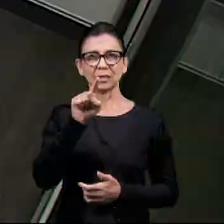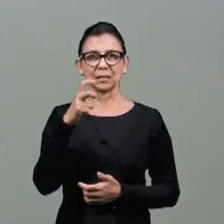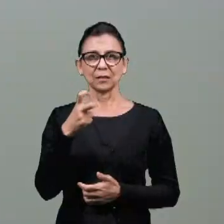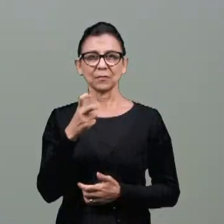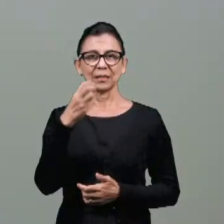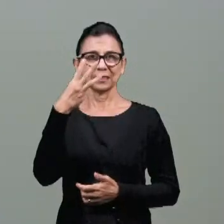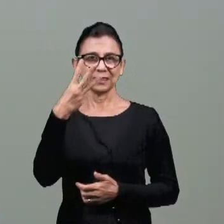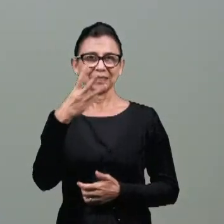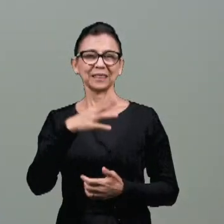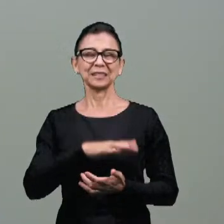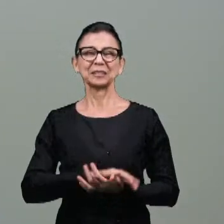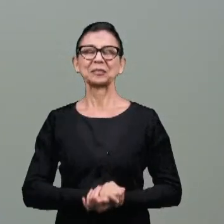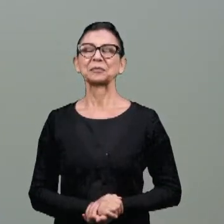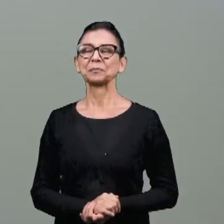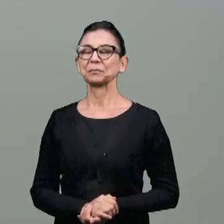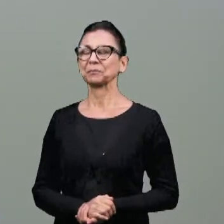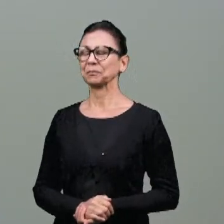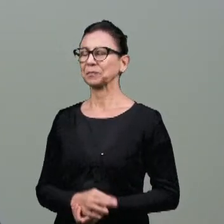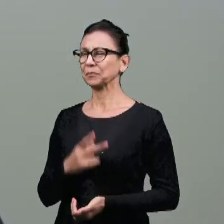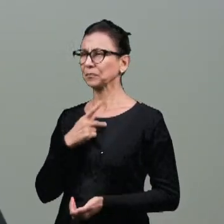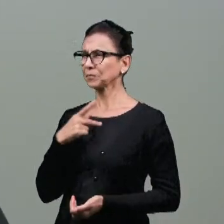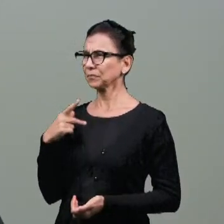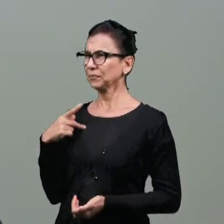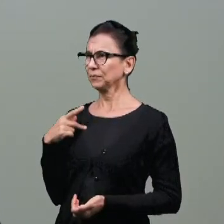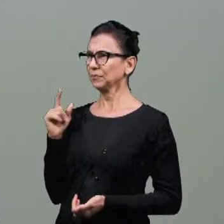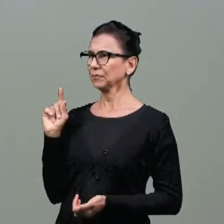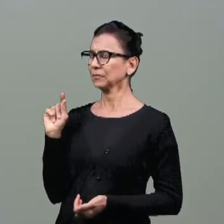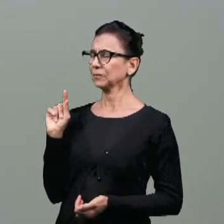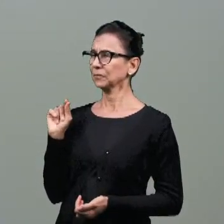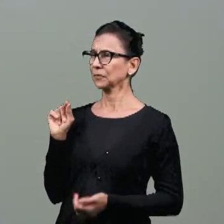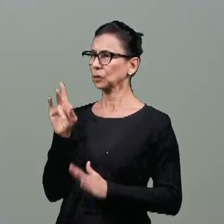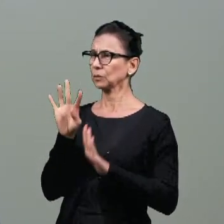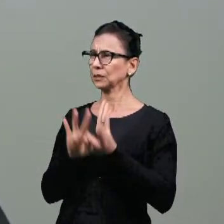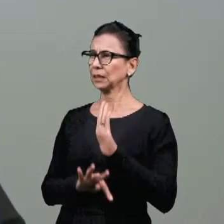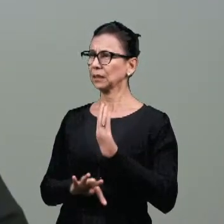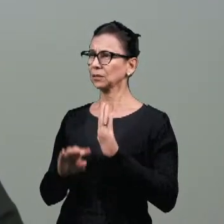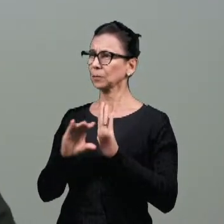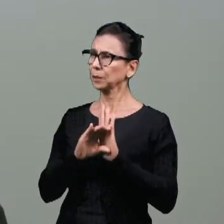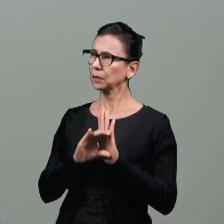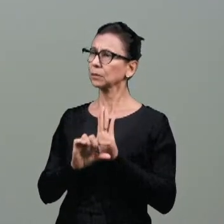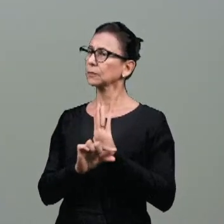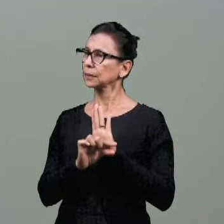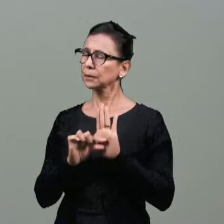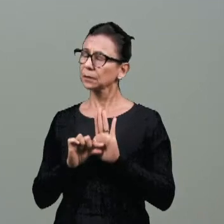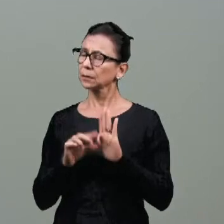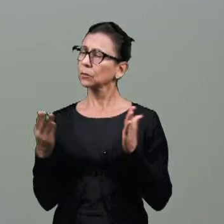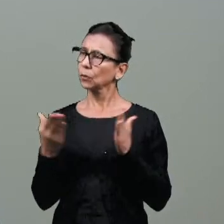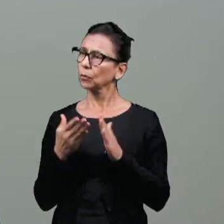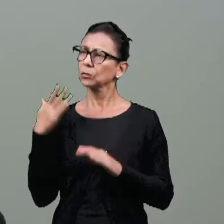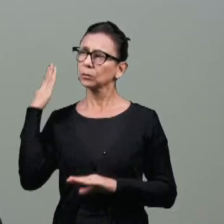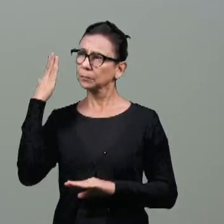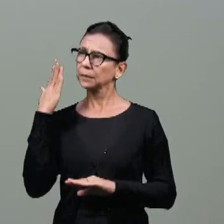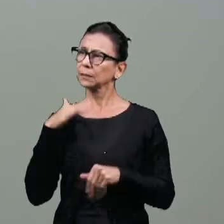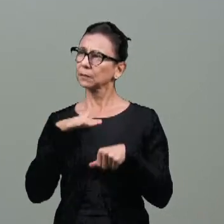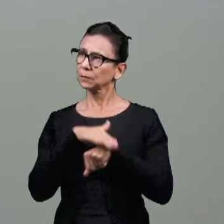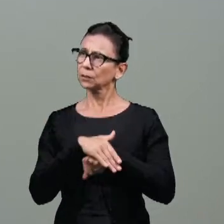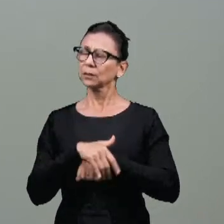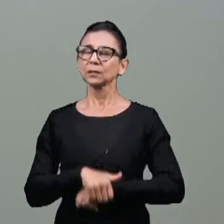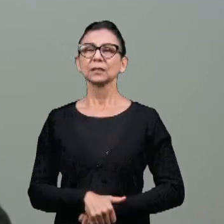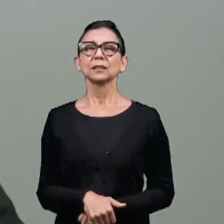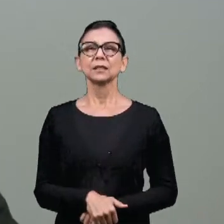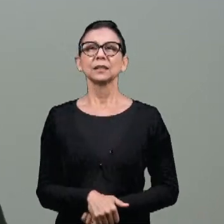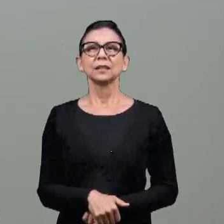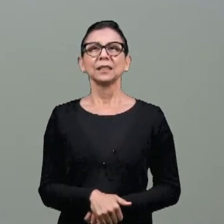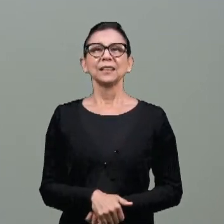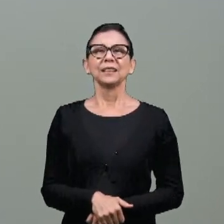8 horas da noite. Pastor João da Mata, qual será o capítulo e versículo que o pastor vai trazer na mensagem agora às 8 horas da noite? Uma